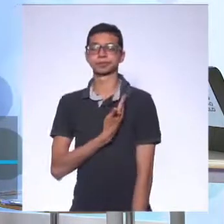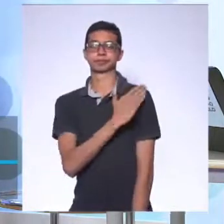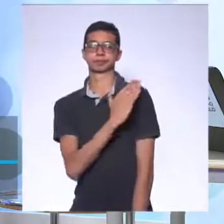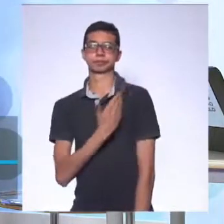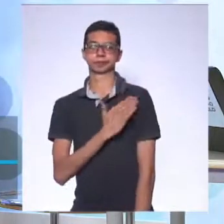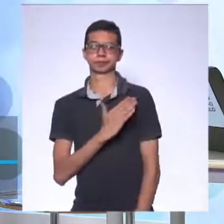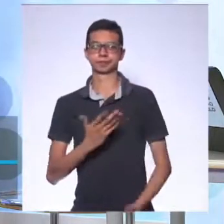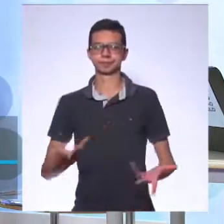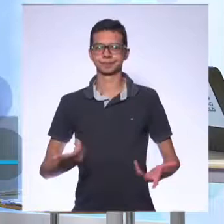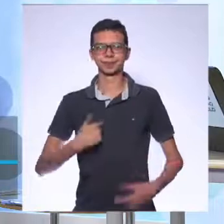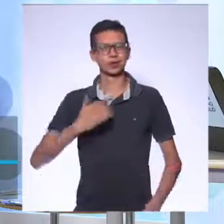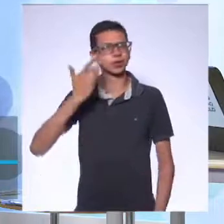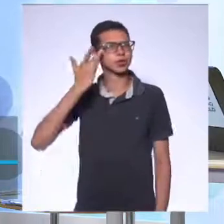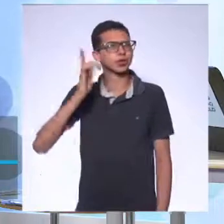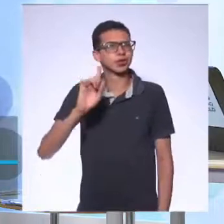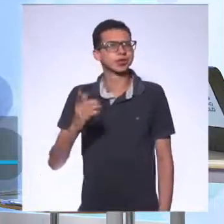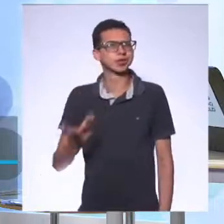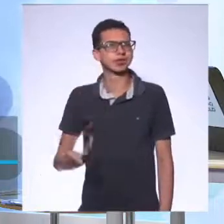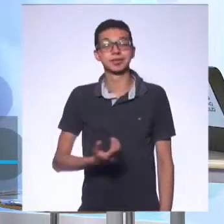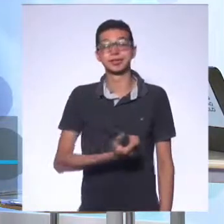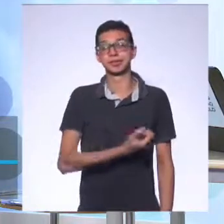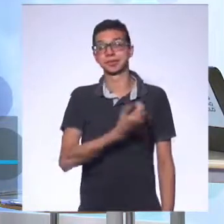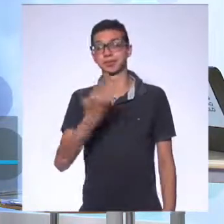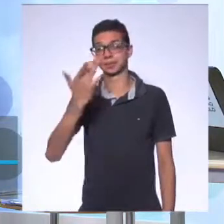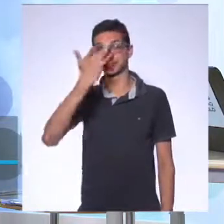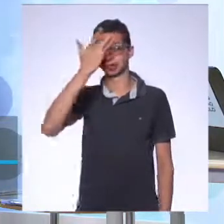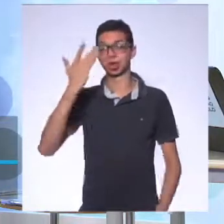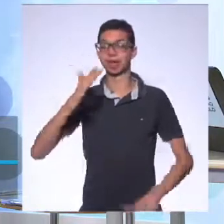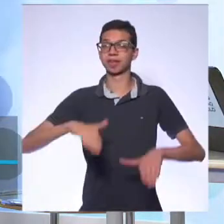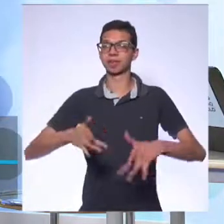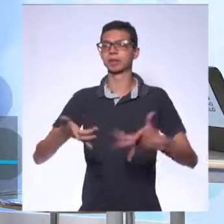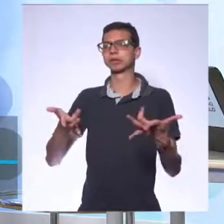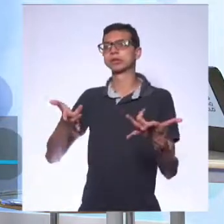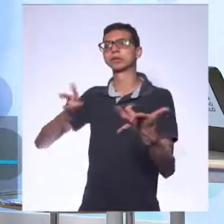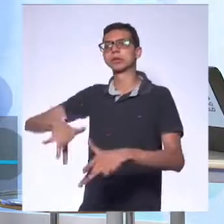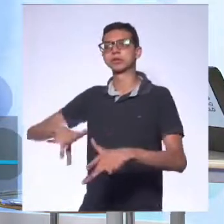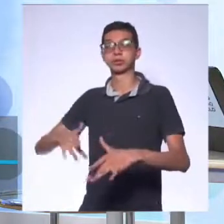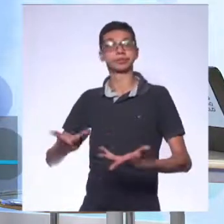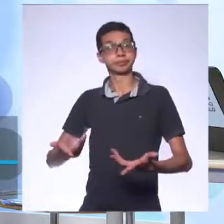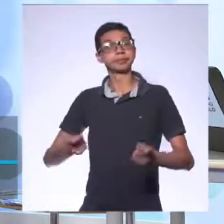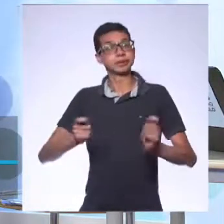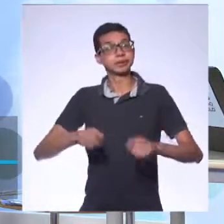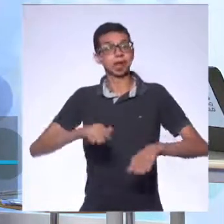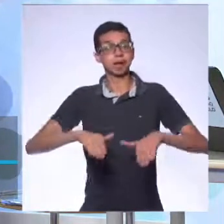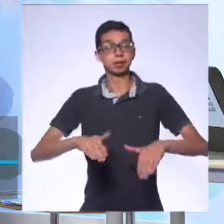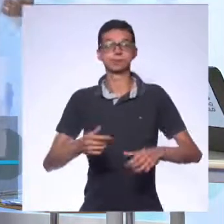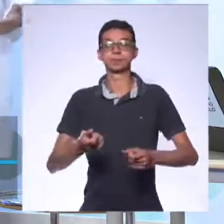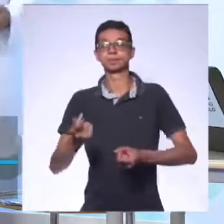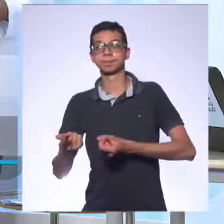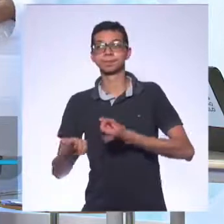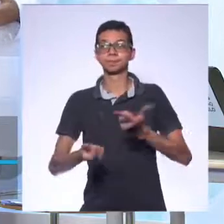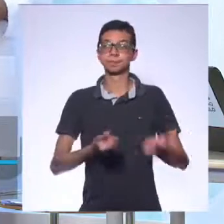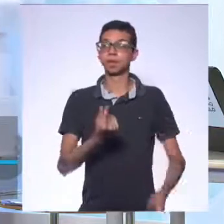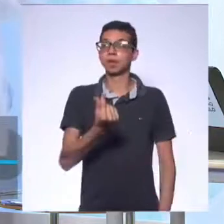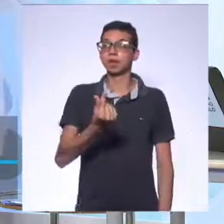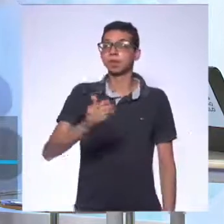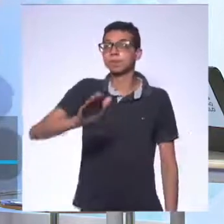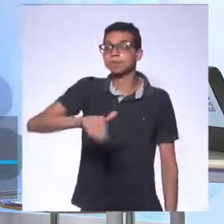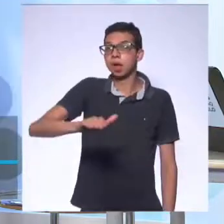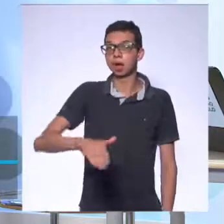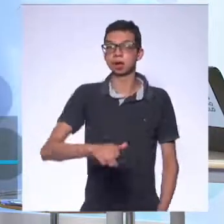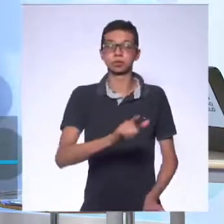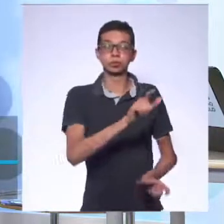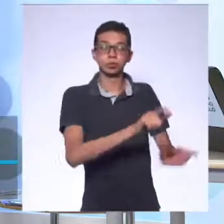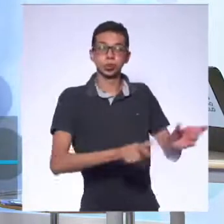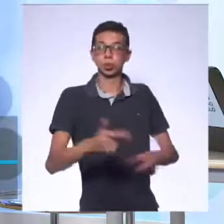que milhares de pessoas estão desperdiçando, de repente poderia estar barateando para outras pessoas. Né? Então a gente tem que fazer todo. Se a gente